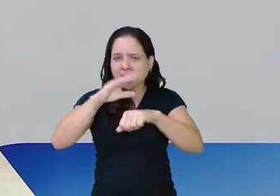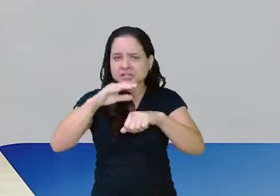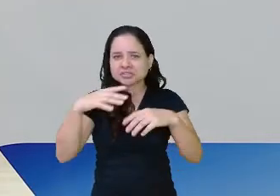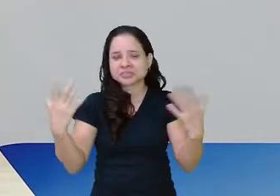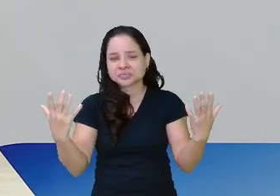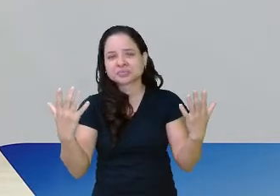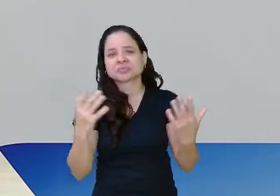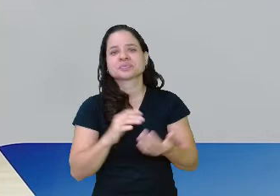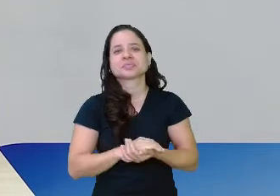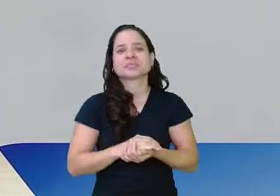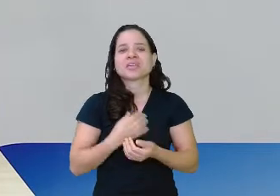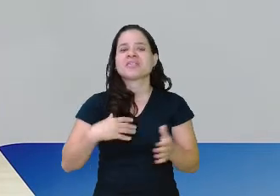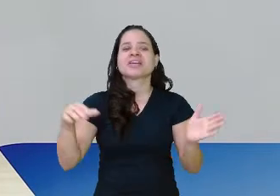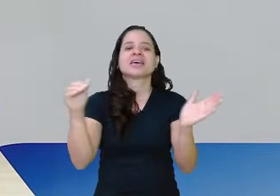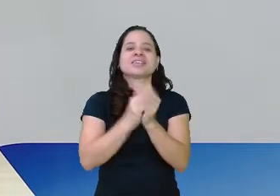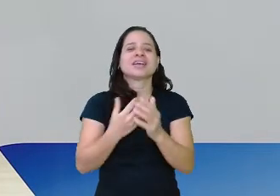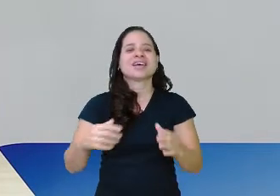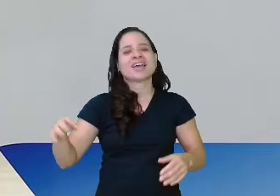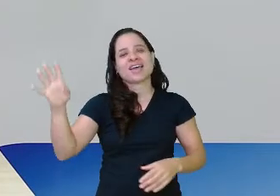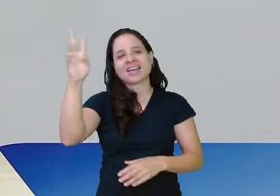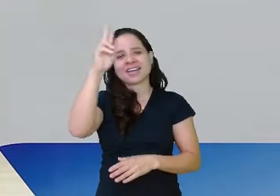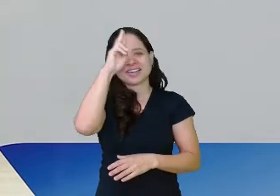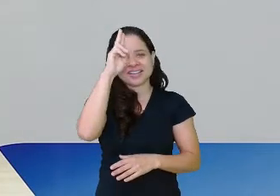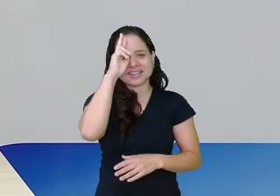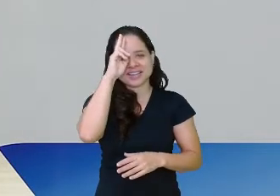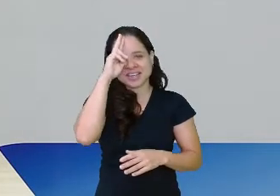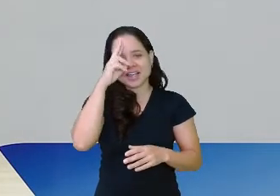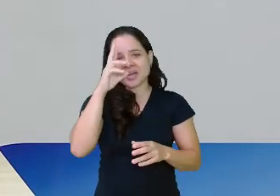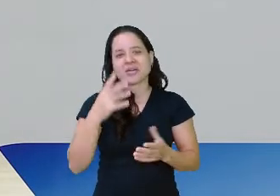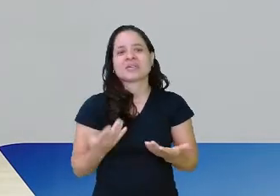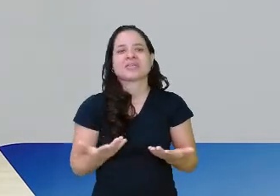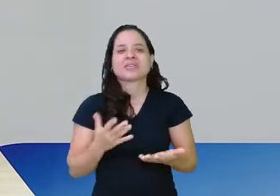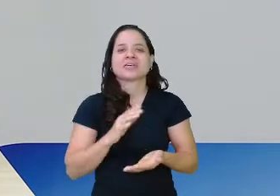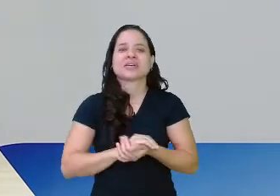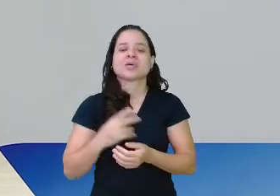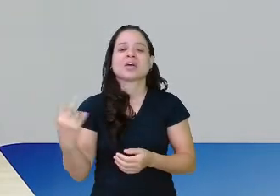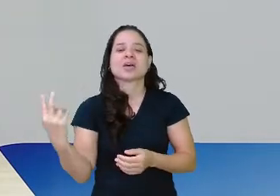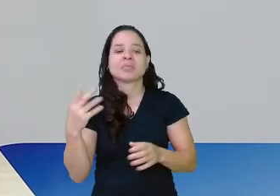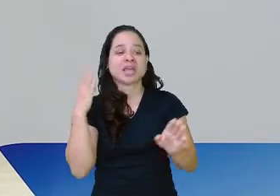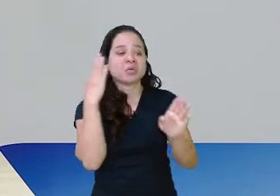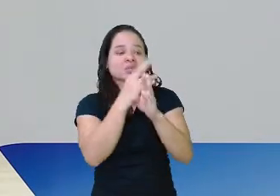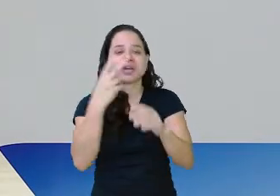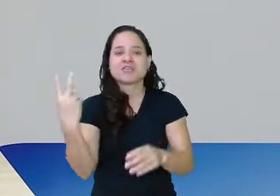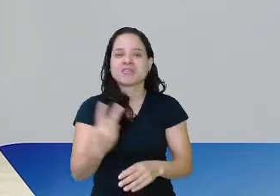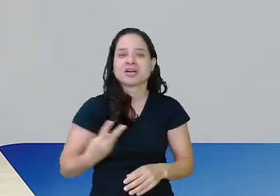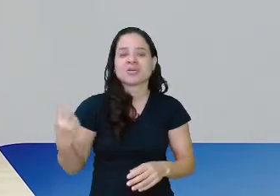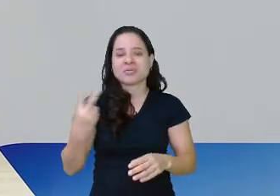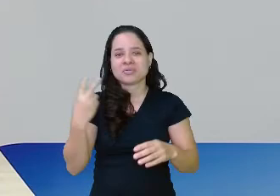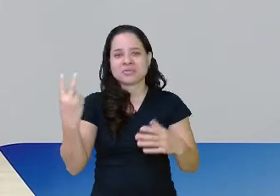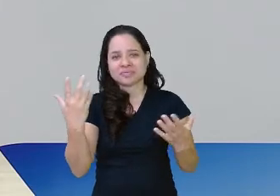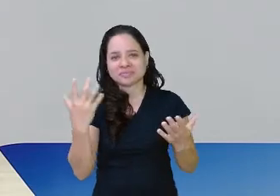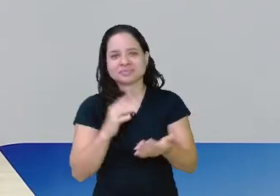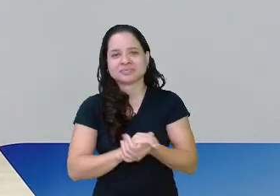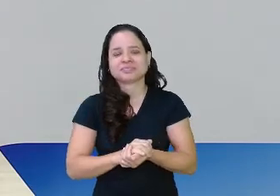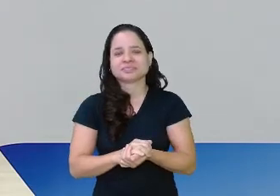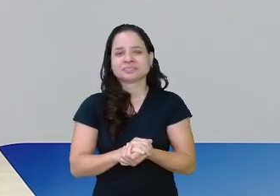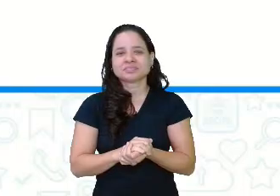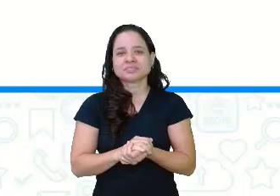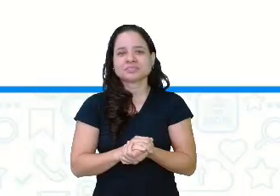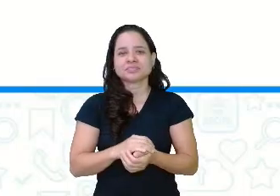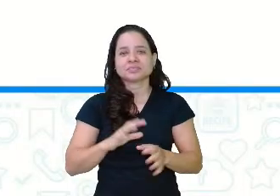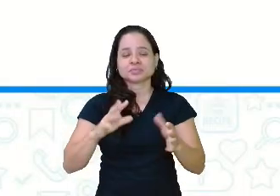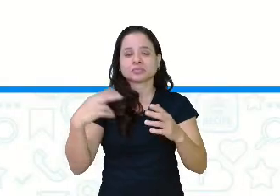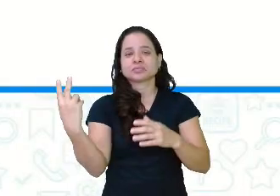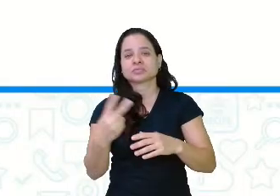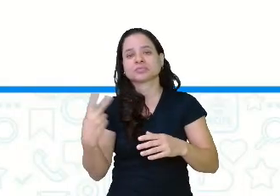ficar hoje até meio-dia para a gente descobrir o valor posicional dos algarismos. O valor posicional